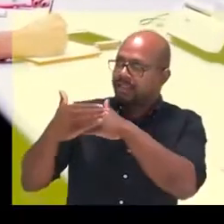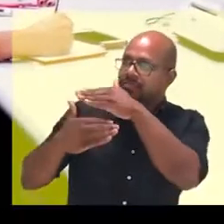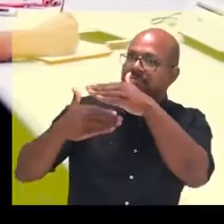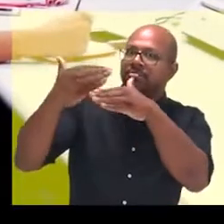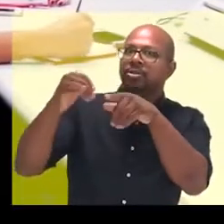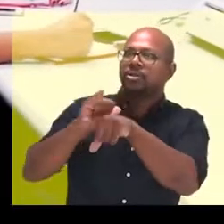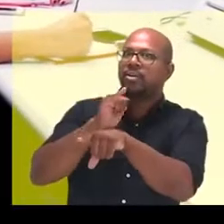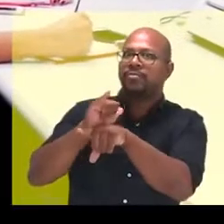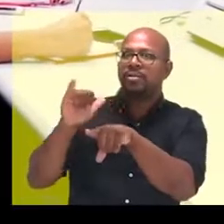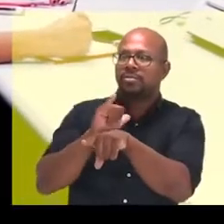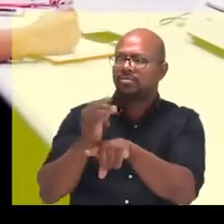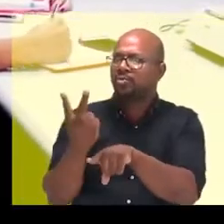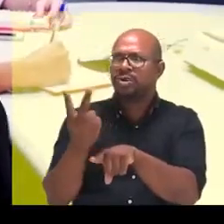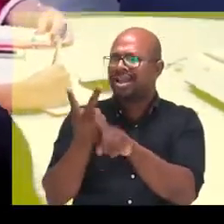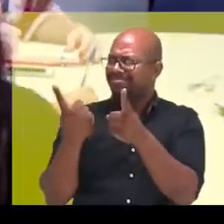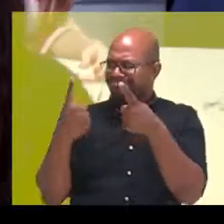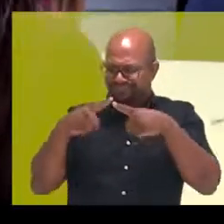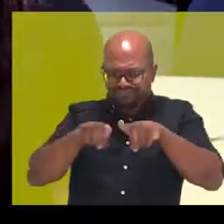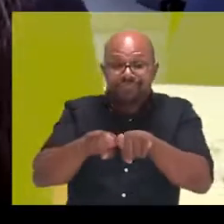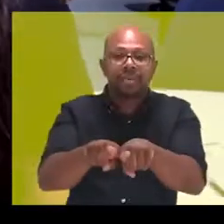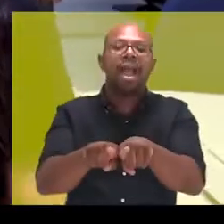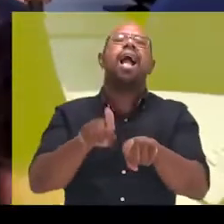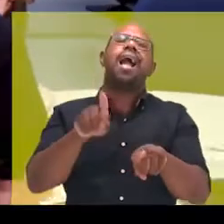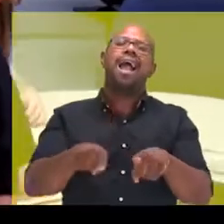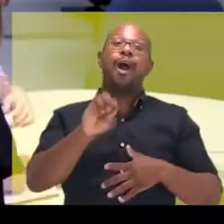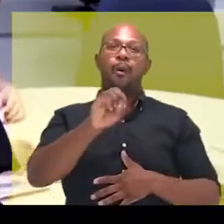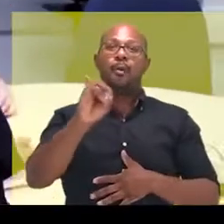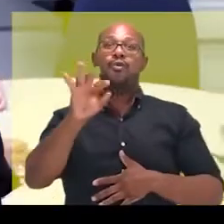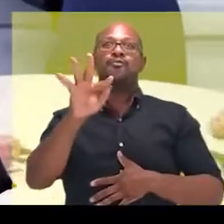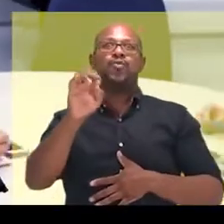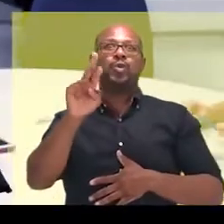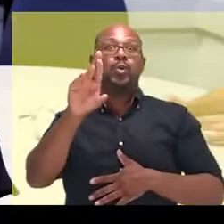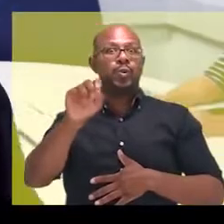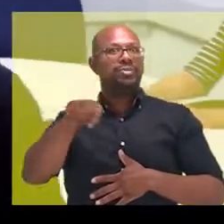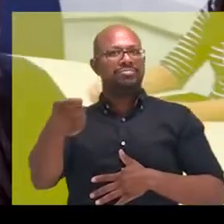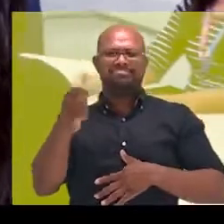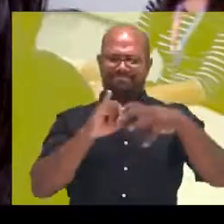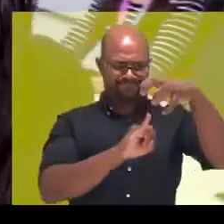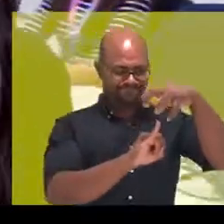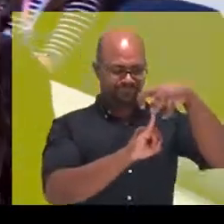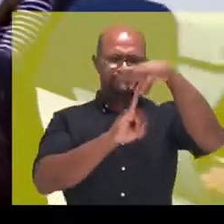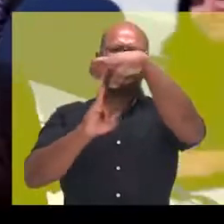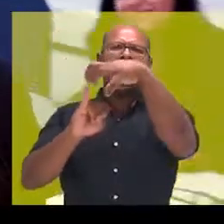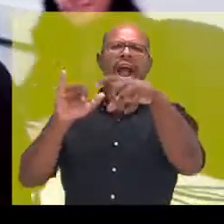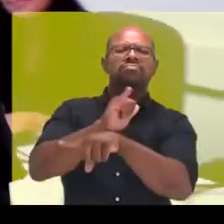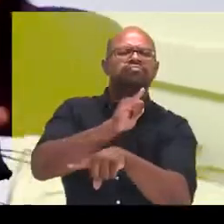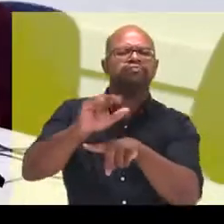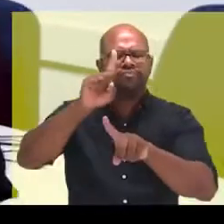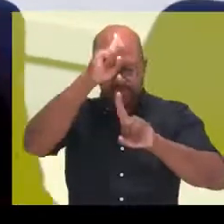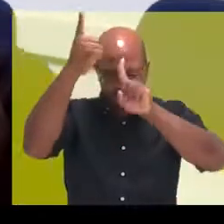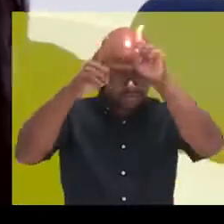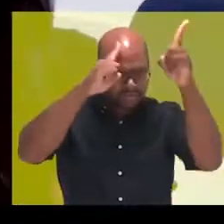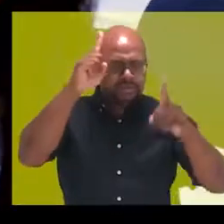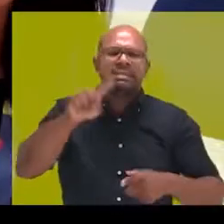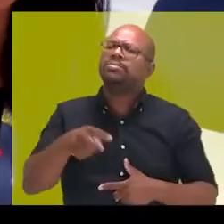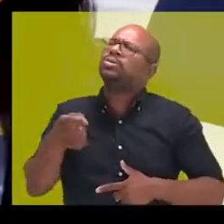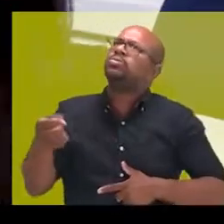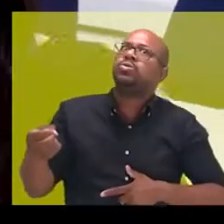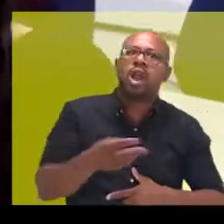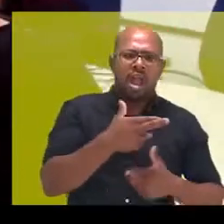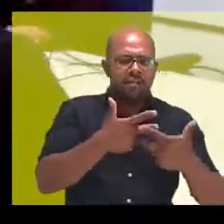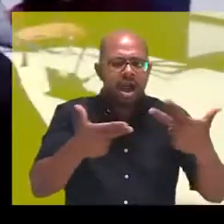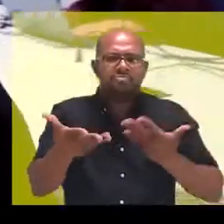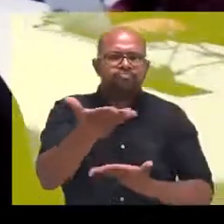Desenvolvimento e inovação caminham juntos. É aí que entra o Oi Futuro, um instituto de criatividade e inovação que promove novas